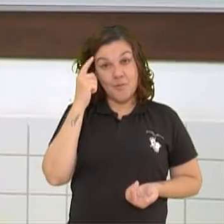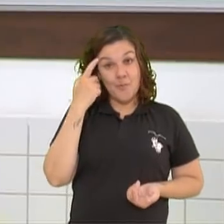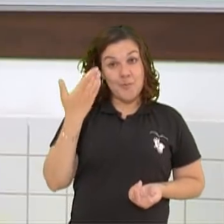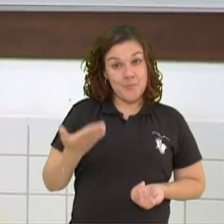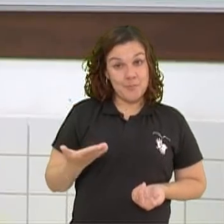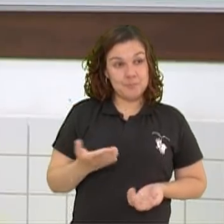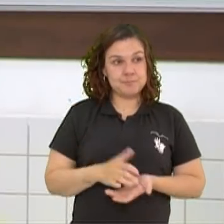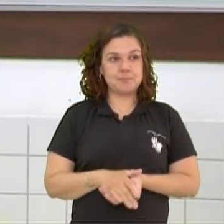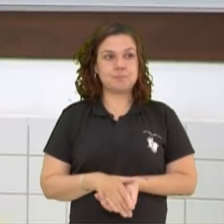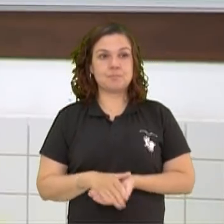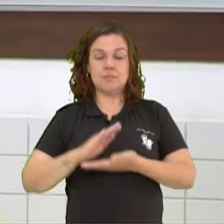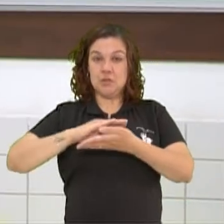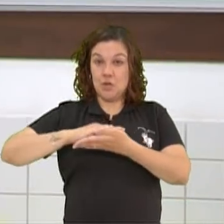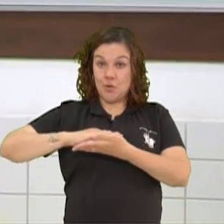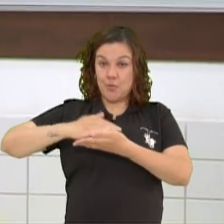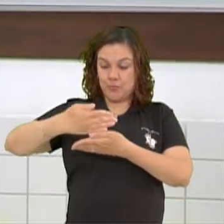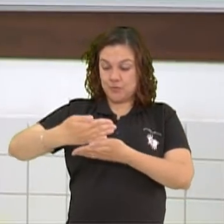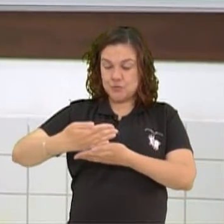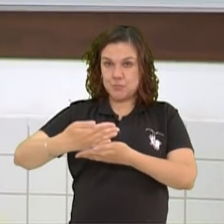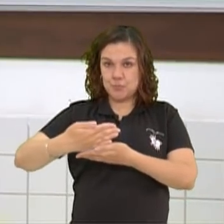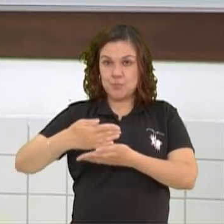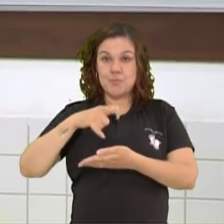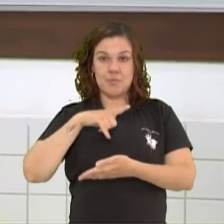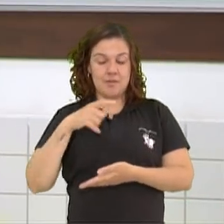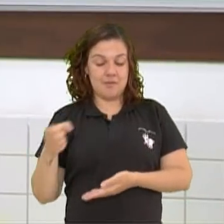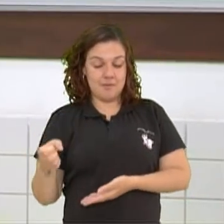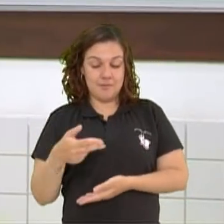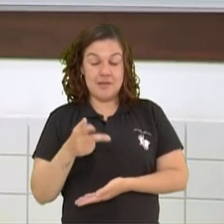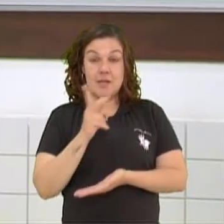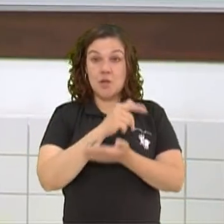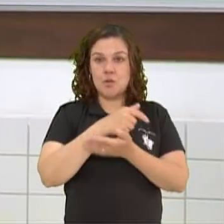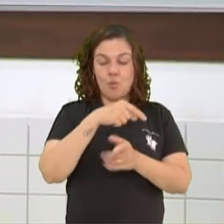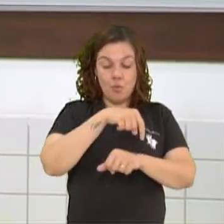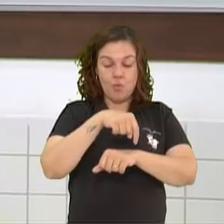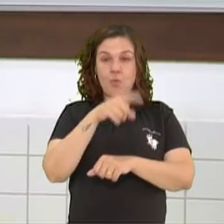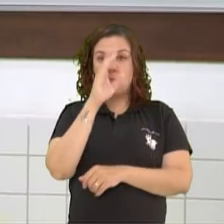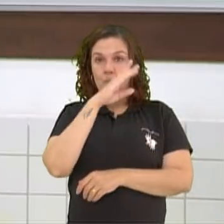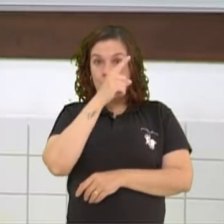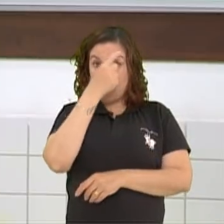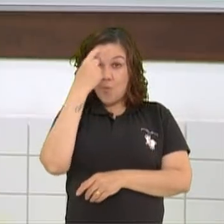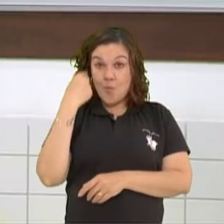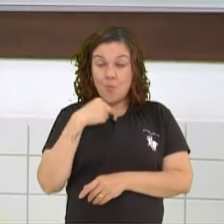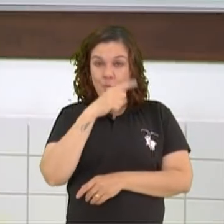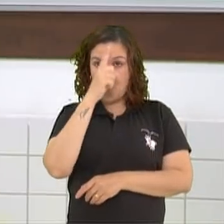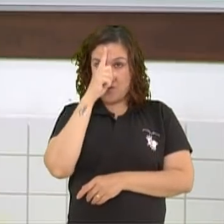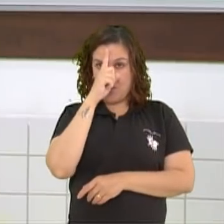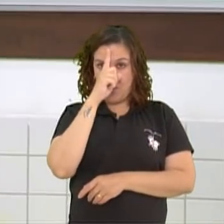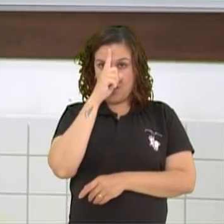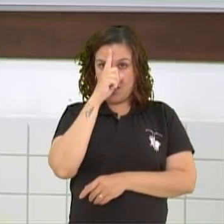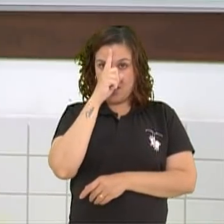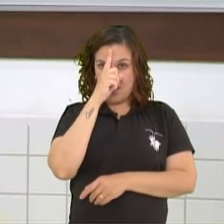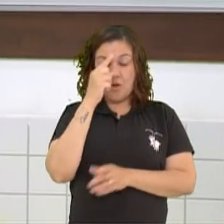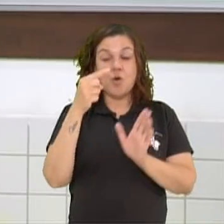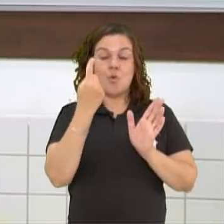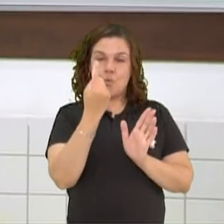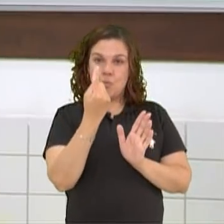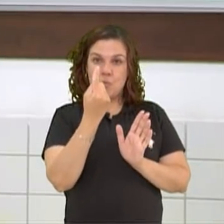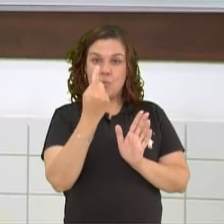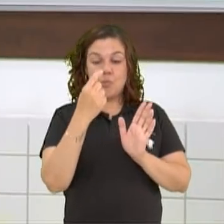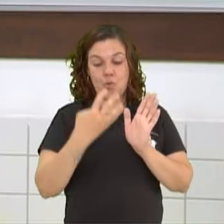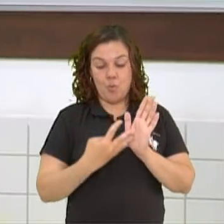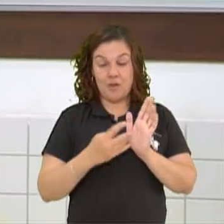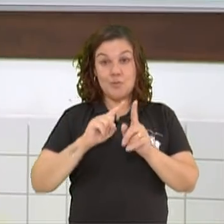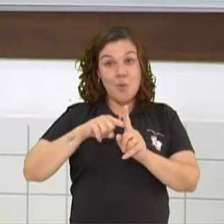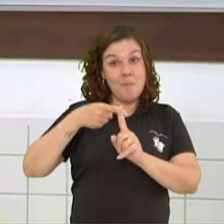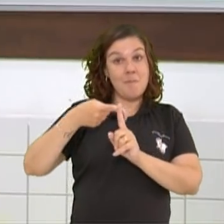né, o notebook, ele está infectado com vírus e a cada hora, né? Por exemplo, ele perdeu lá 1/4. Ele vai perdendo 1/4 em relação à